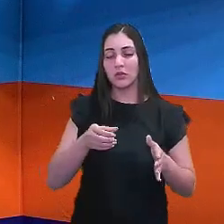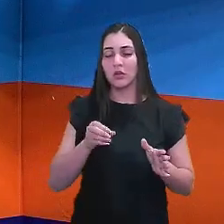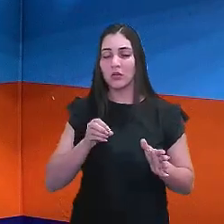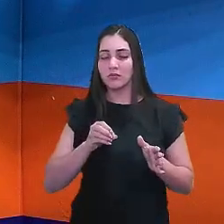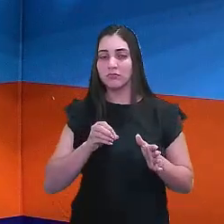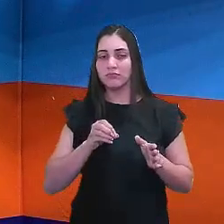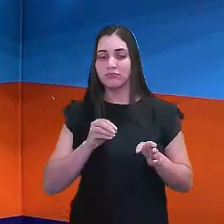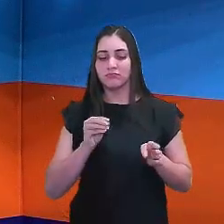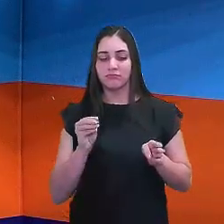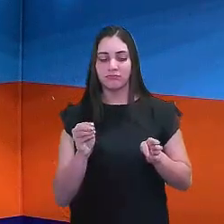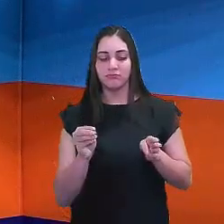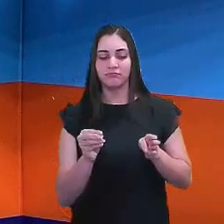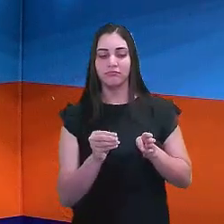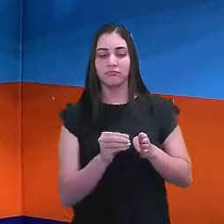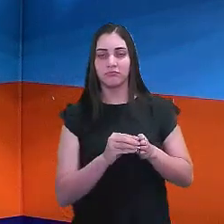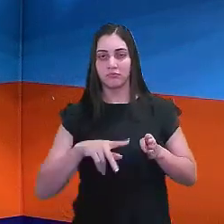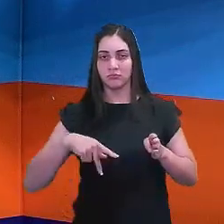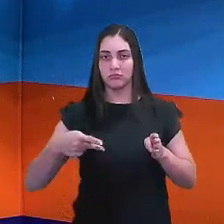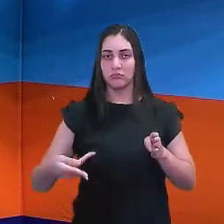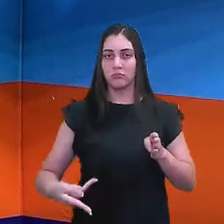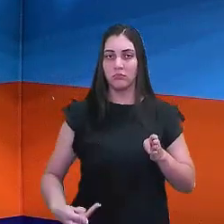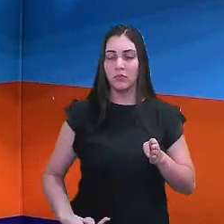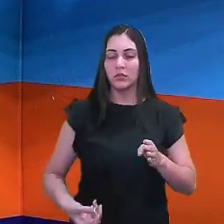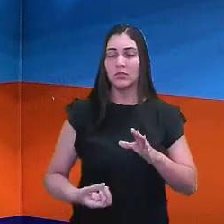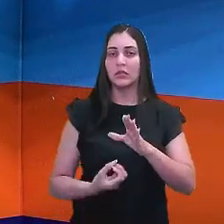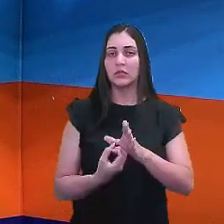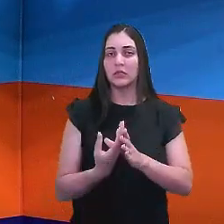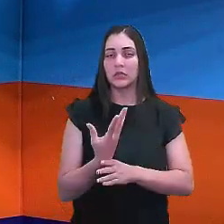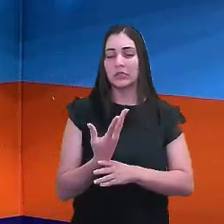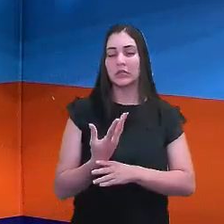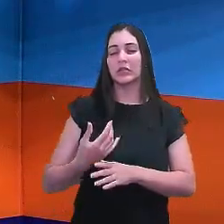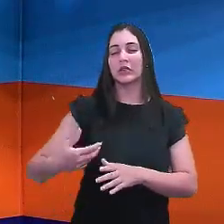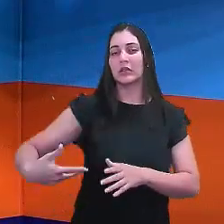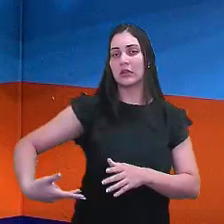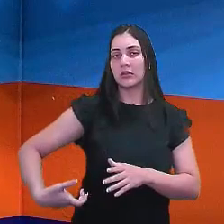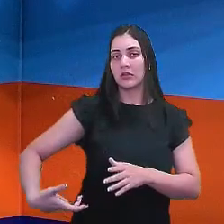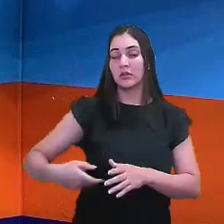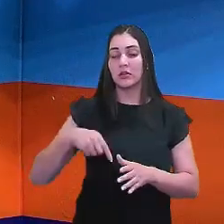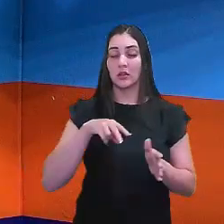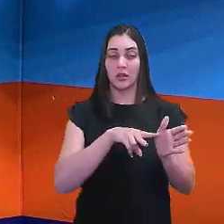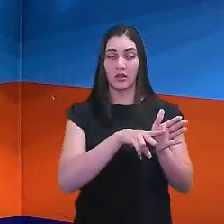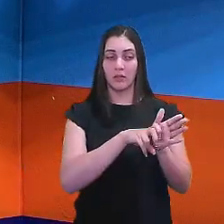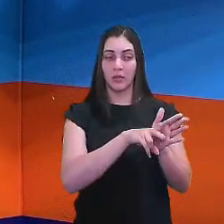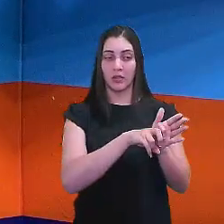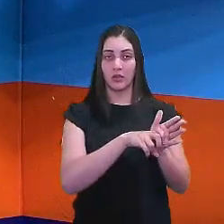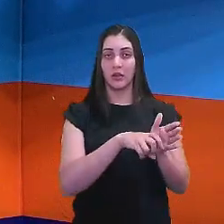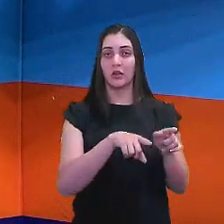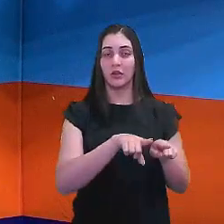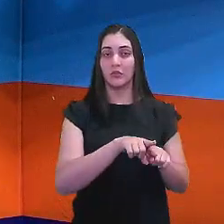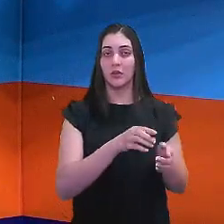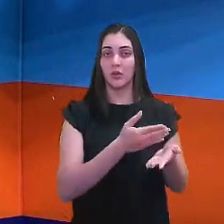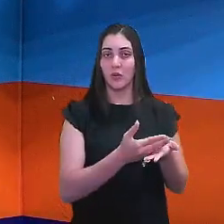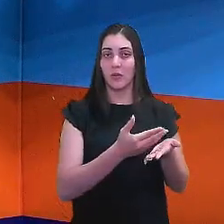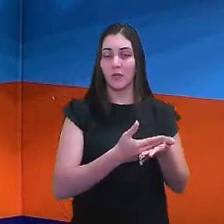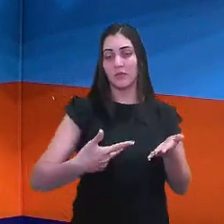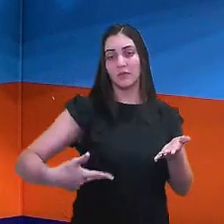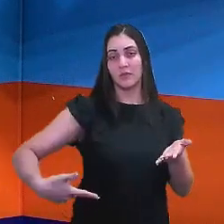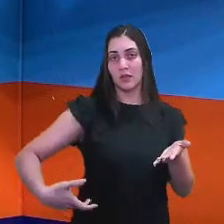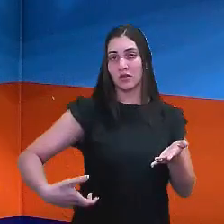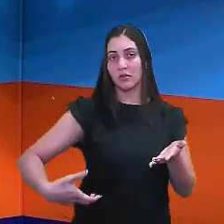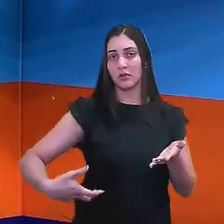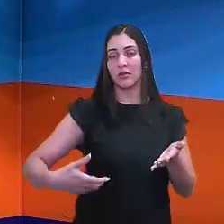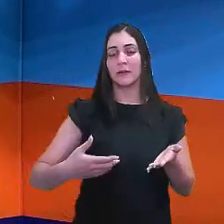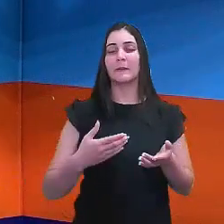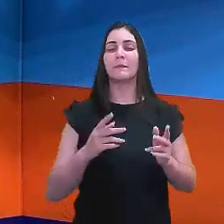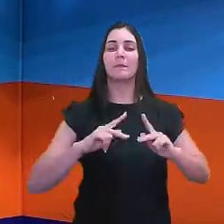o hormônio, no caso da insulina, faz com que essa bactéria comece a produzir também insulina humana. Vê que coisa massa. Então a